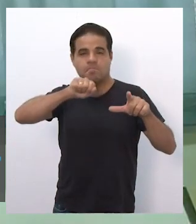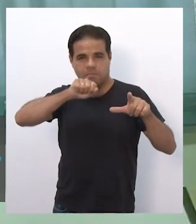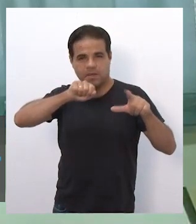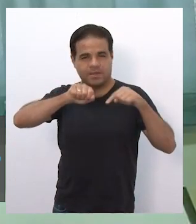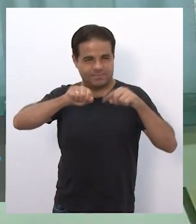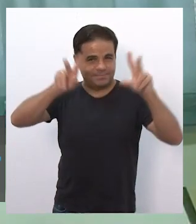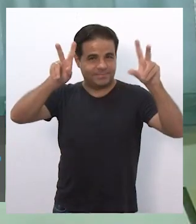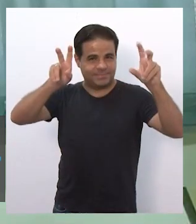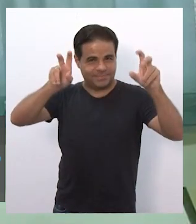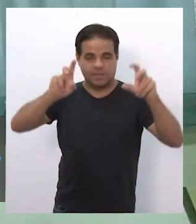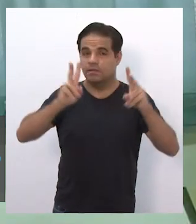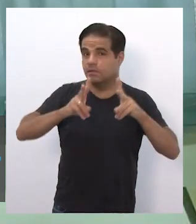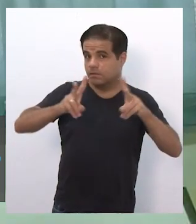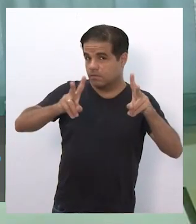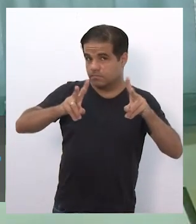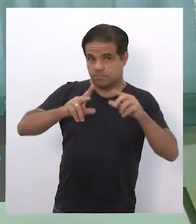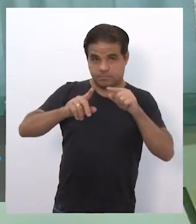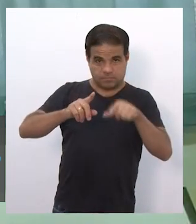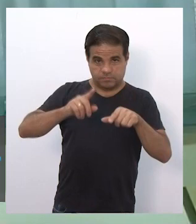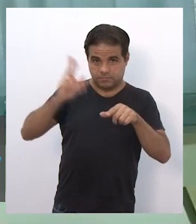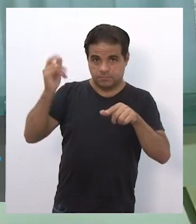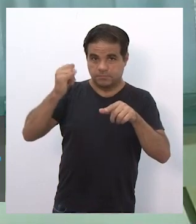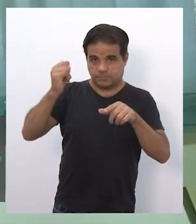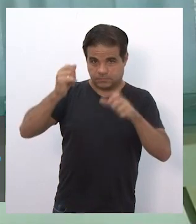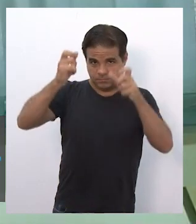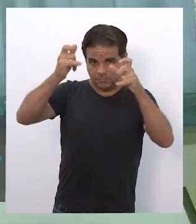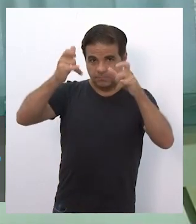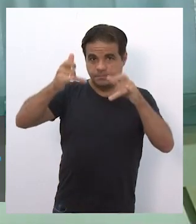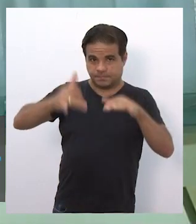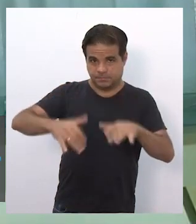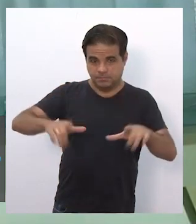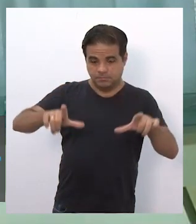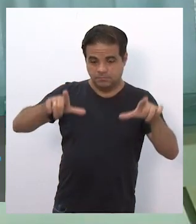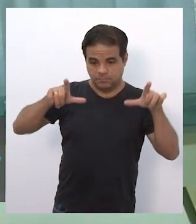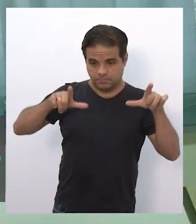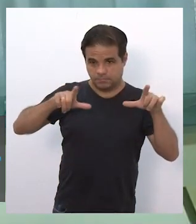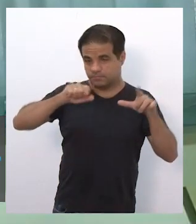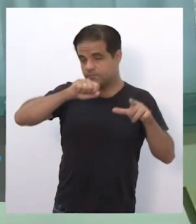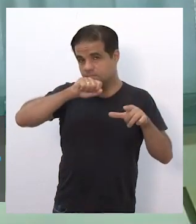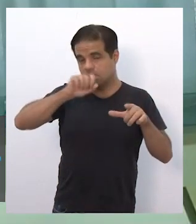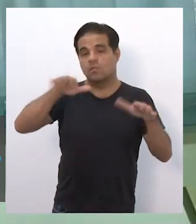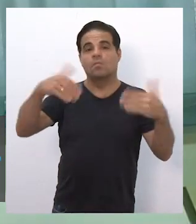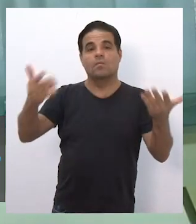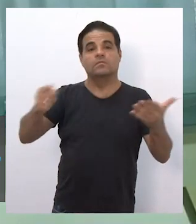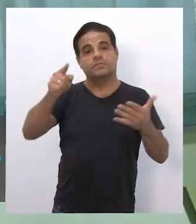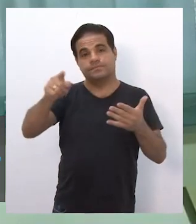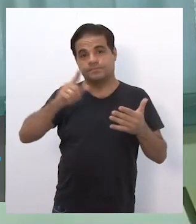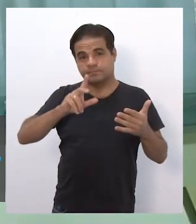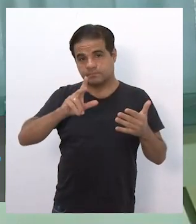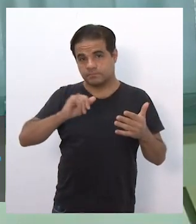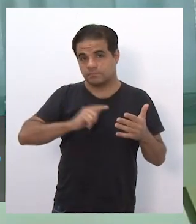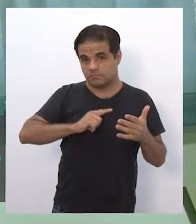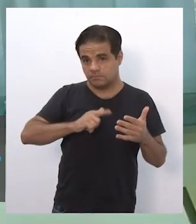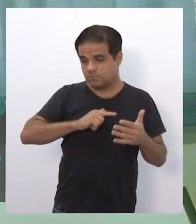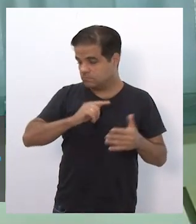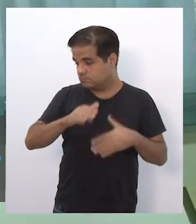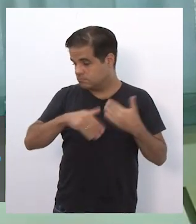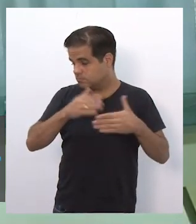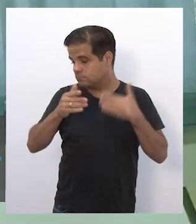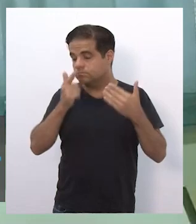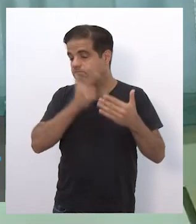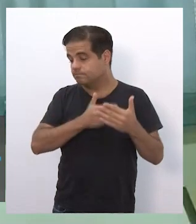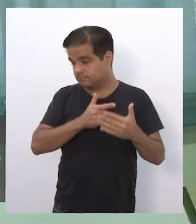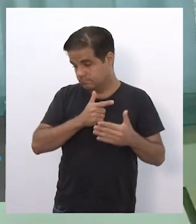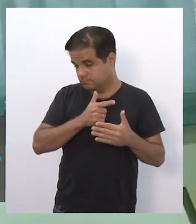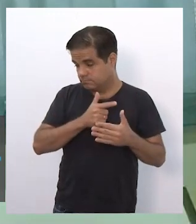sempre tem que definir, o mais importante definir é que placa-mãe que você vai ter, porque até onde você consegue trocar o processador.